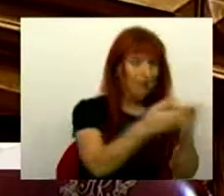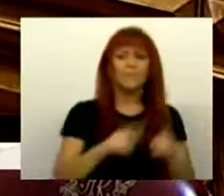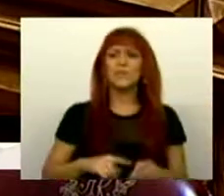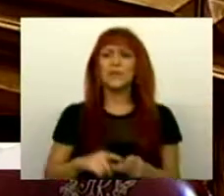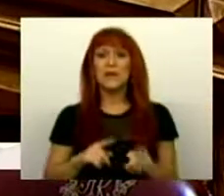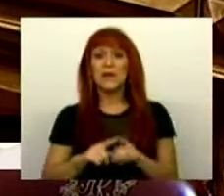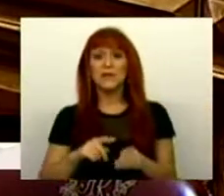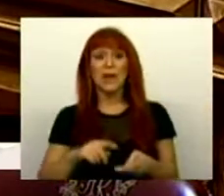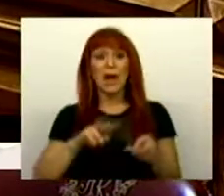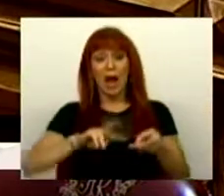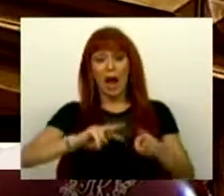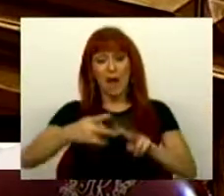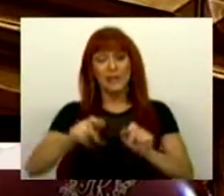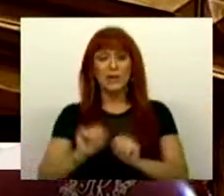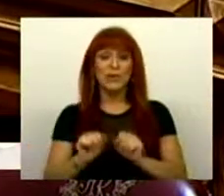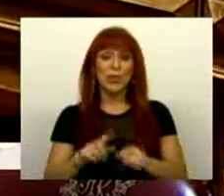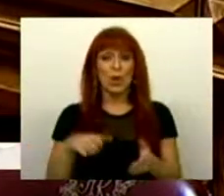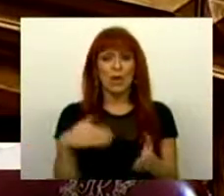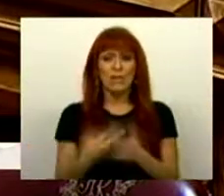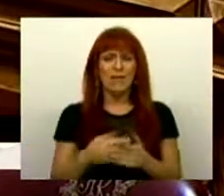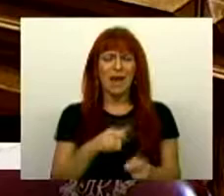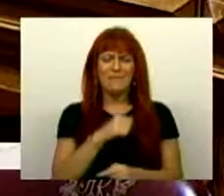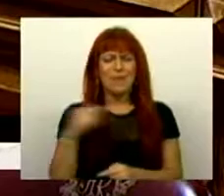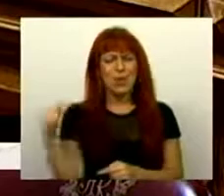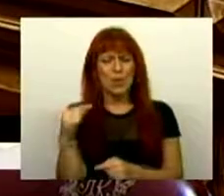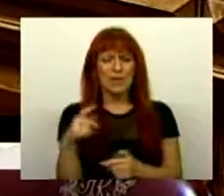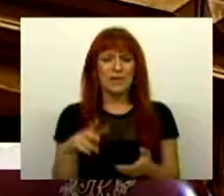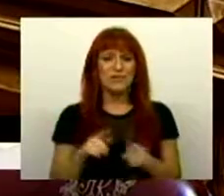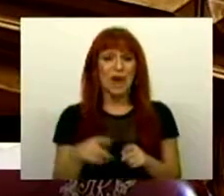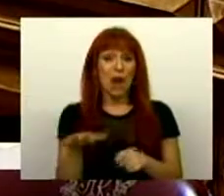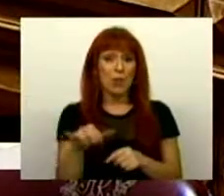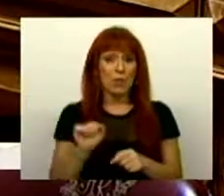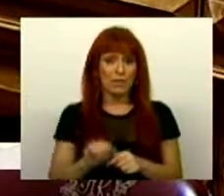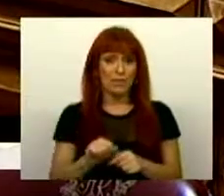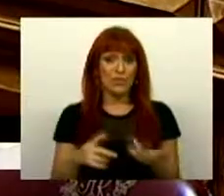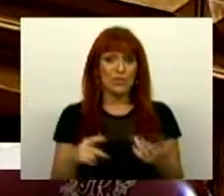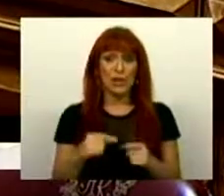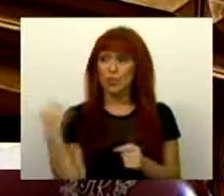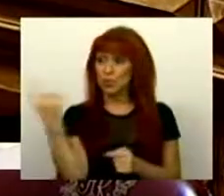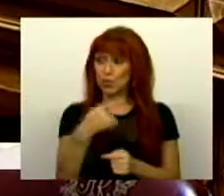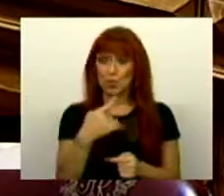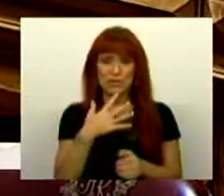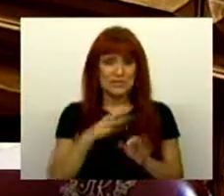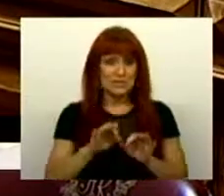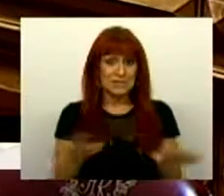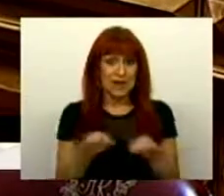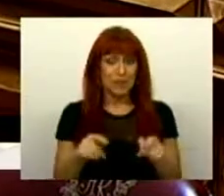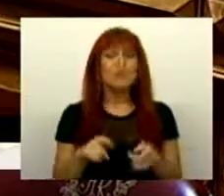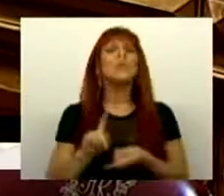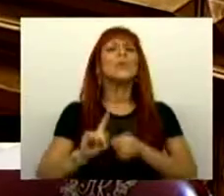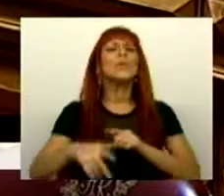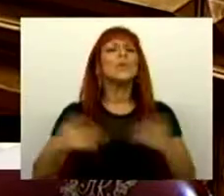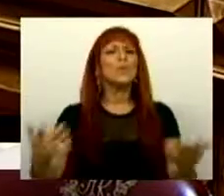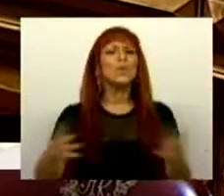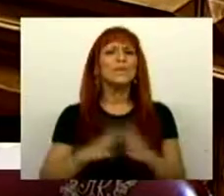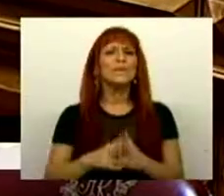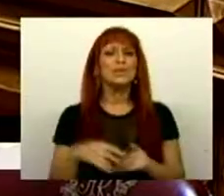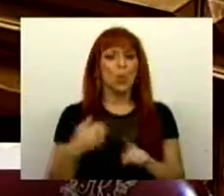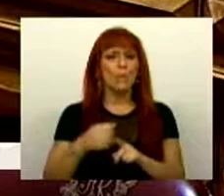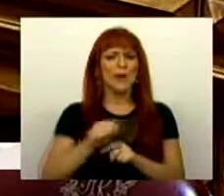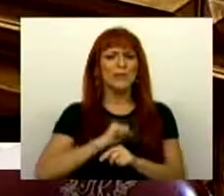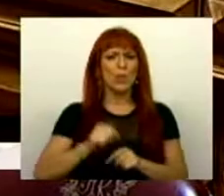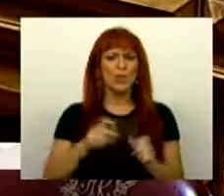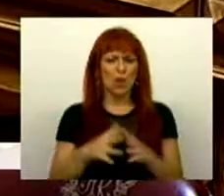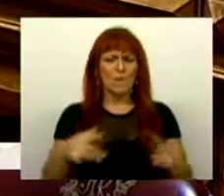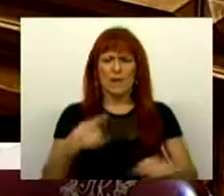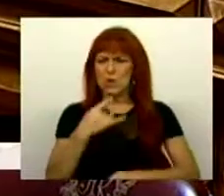último lugar, alterar o que provoca efeitos negativos e que, de alguma maneira, estão aos olhos de todos, como é, basicamente, o combate ao